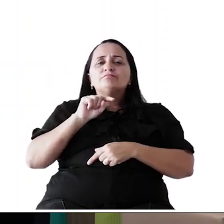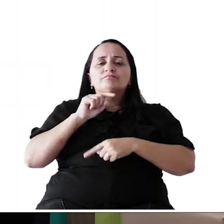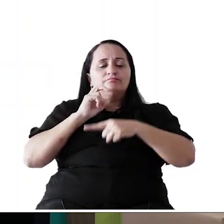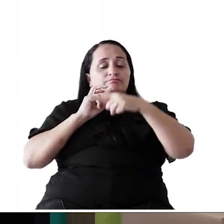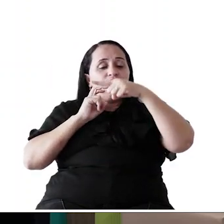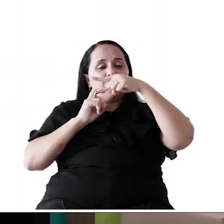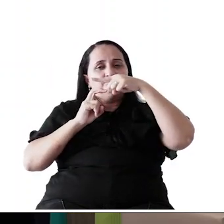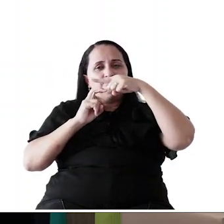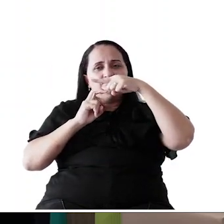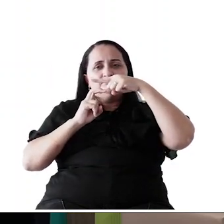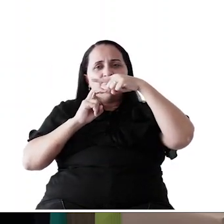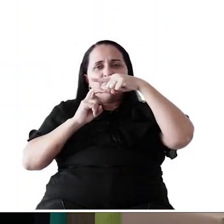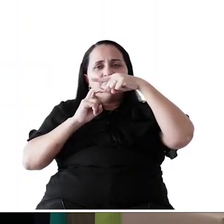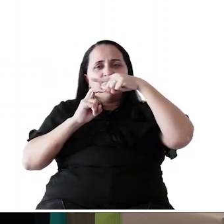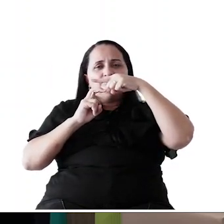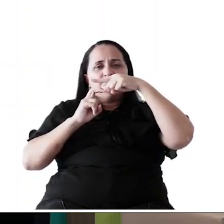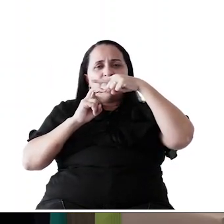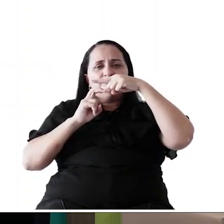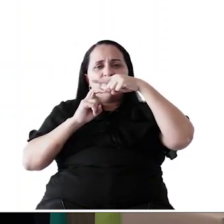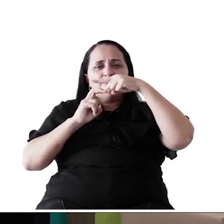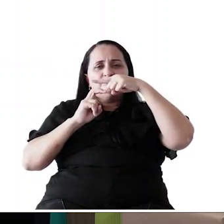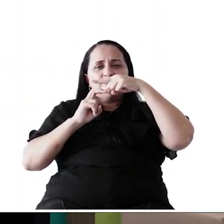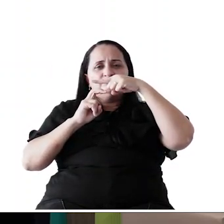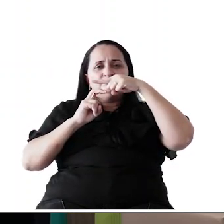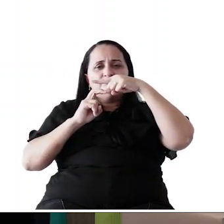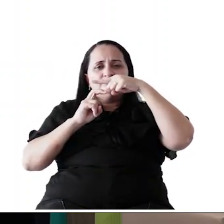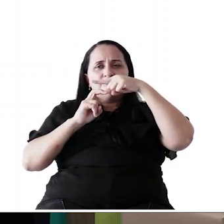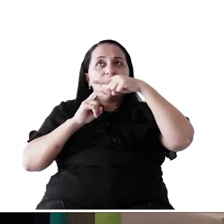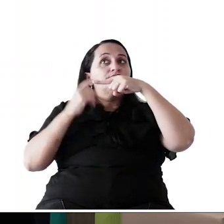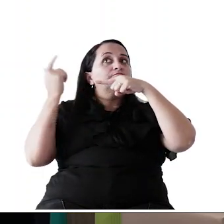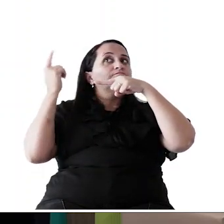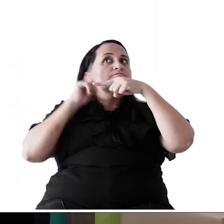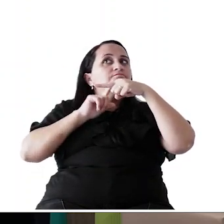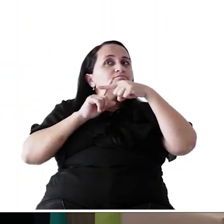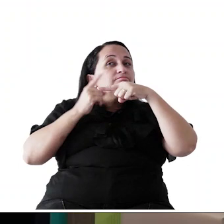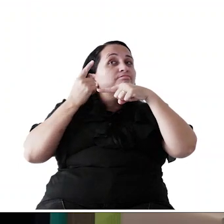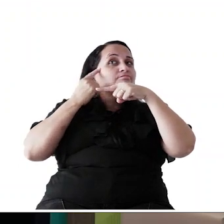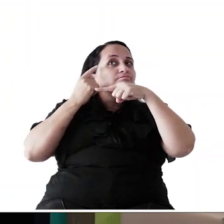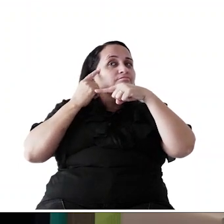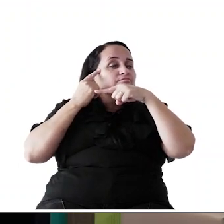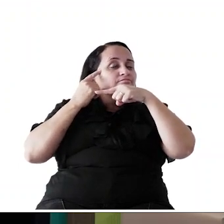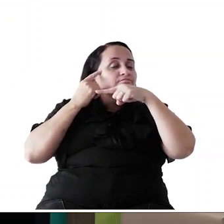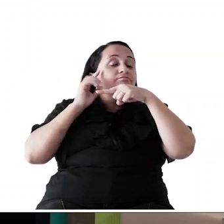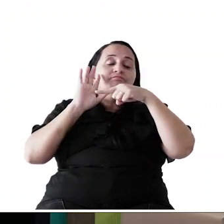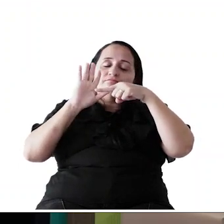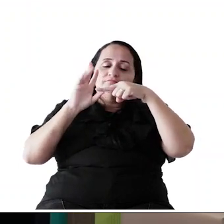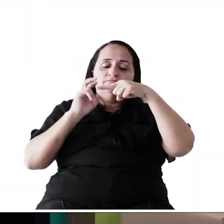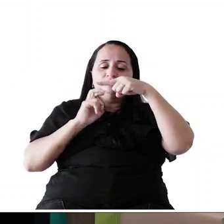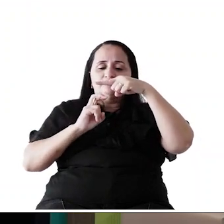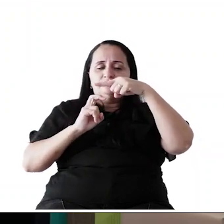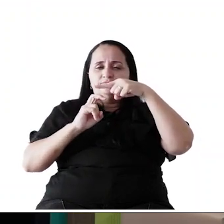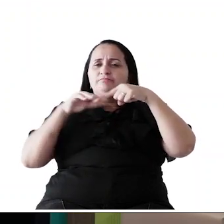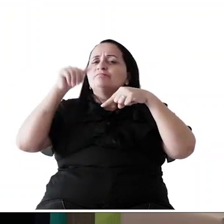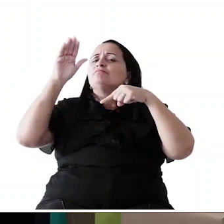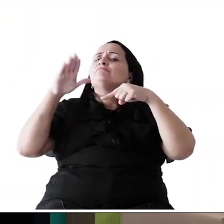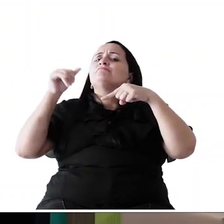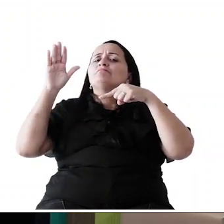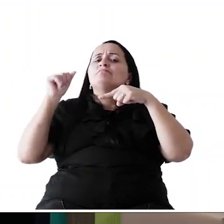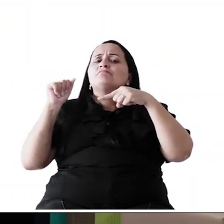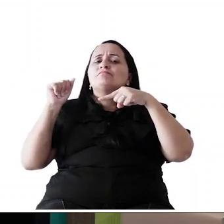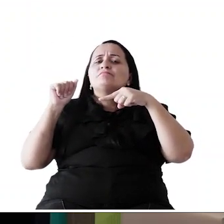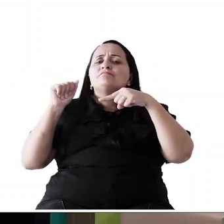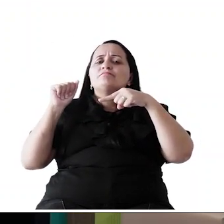em 5 partes. Opa, acho que já estamos chegando lá. E quantas partes foram